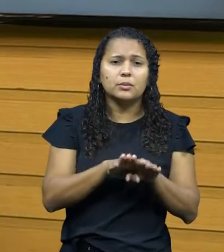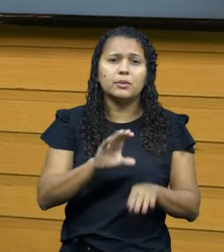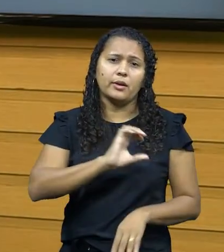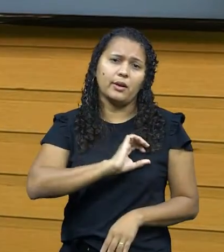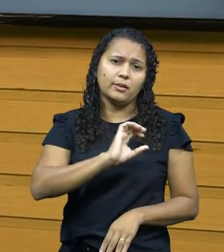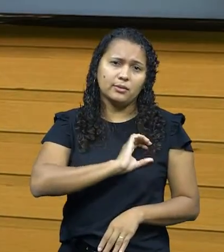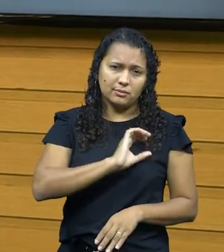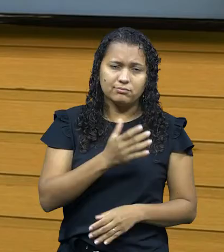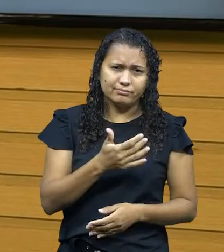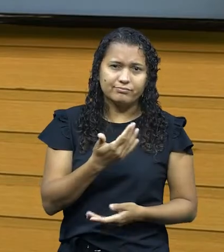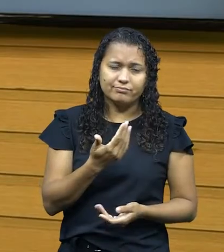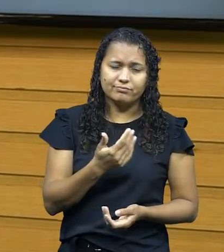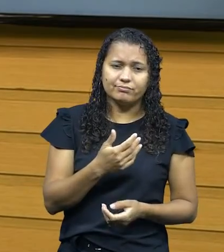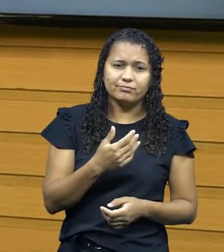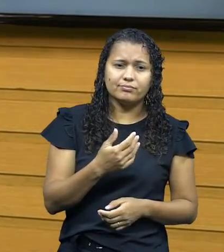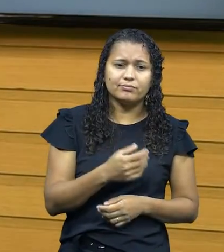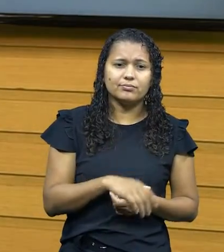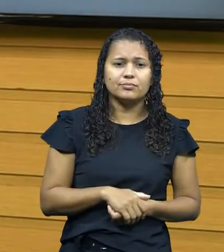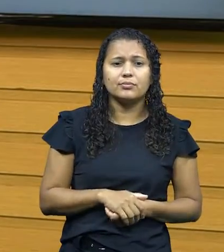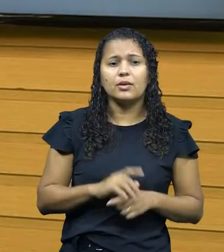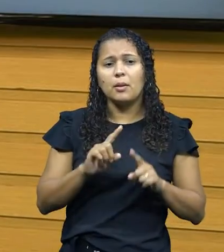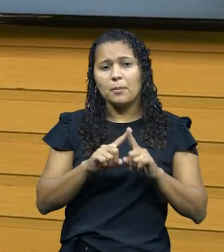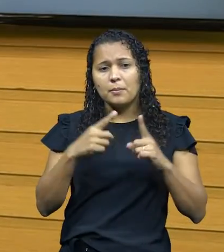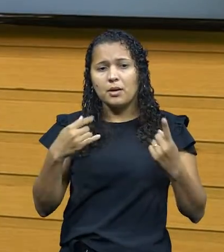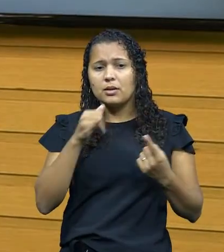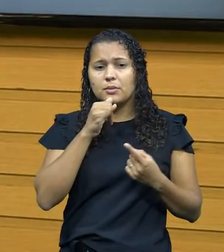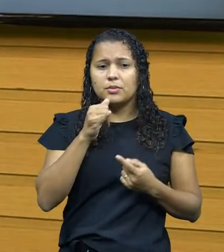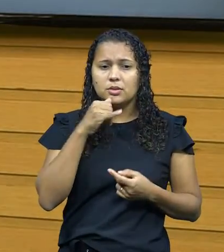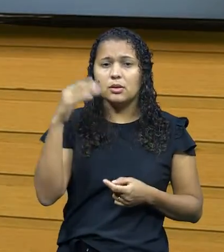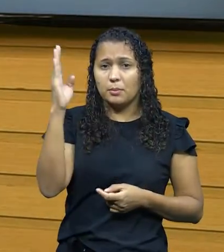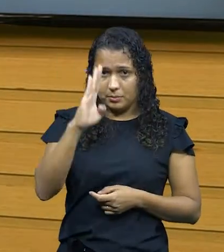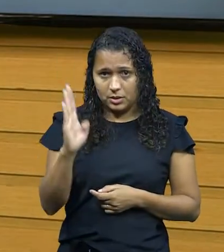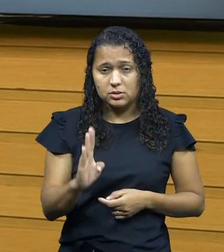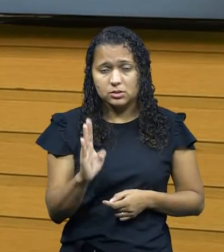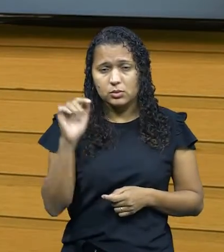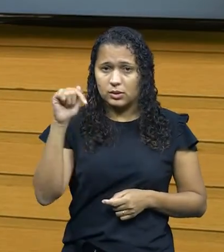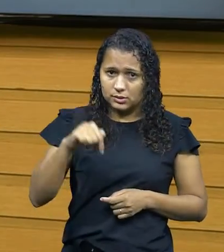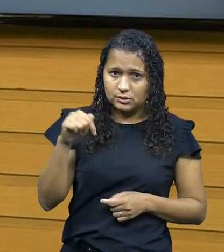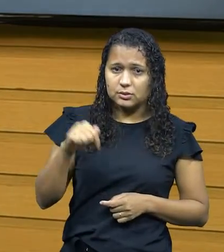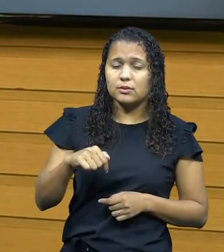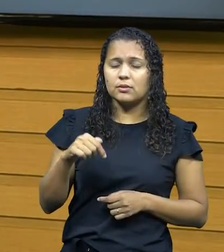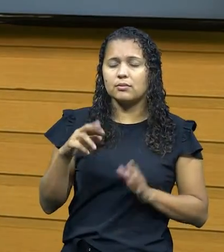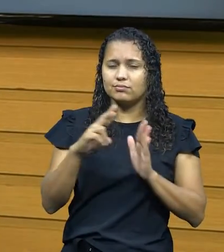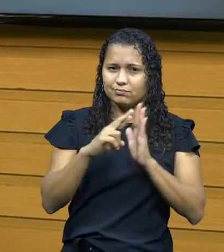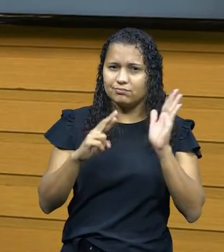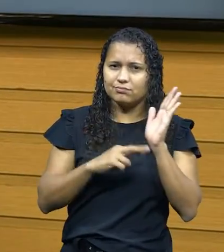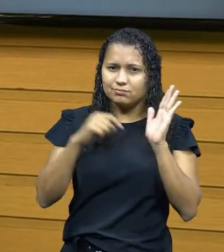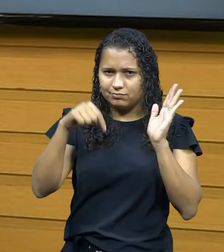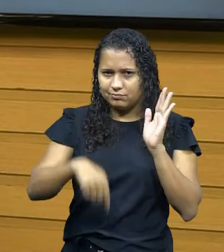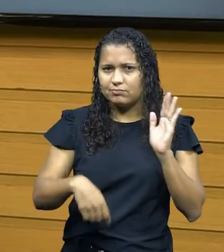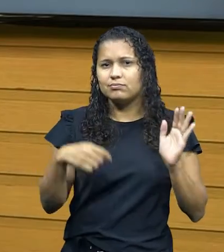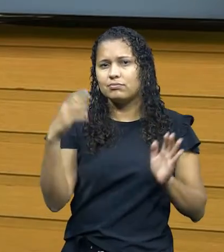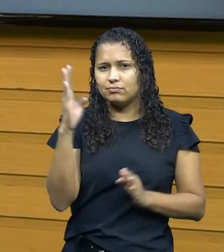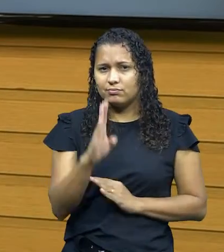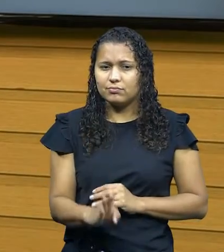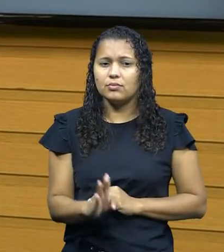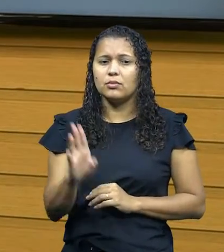seja, na América do Norte. Mas o Brasil, segundo a norma brasileira, né,